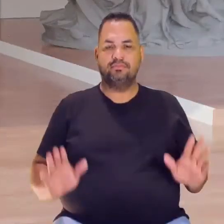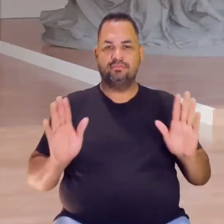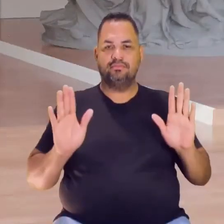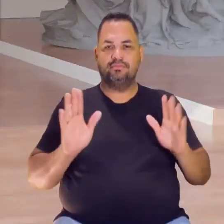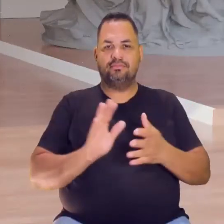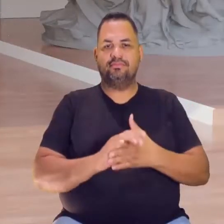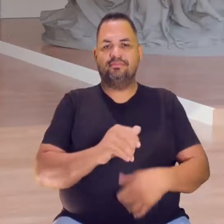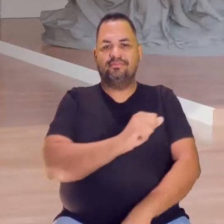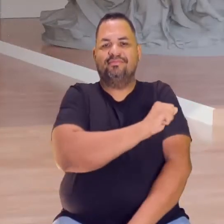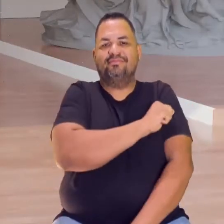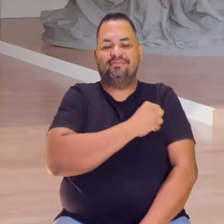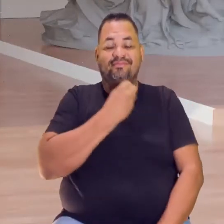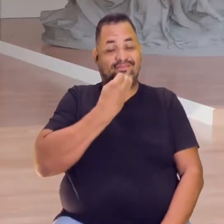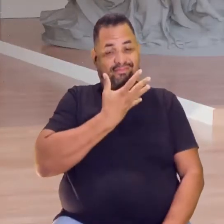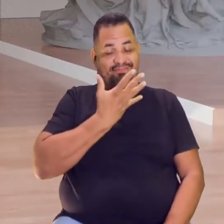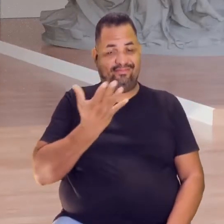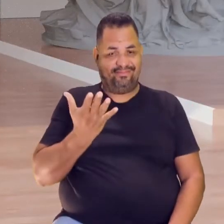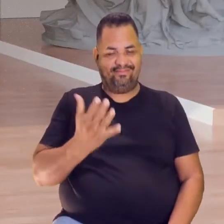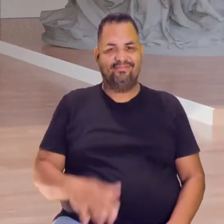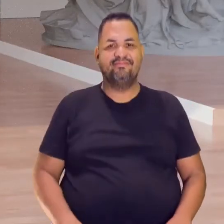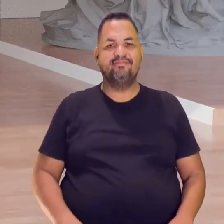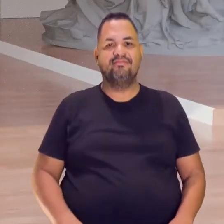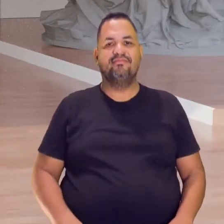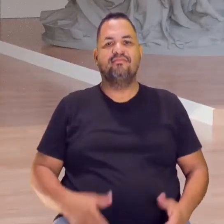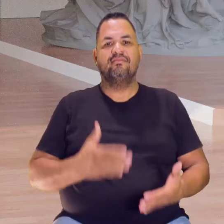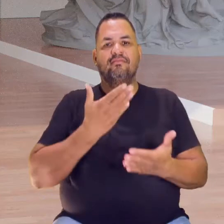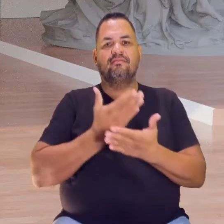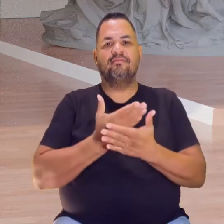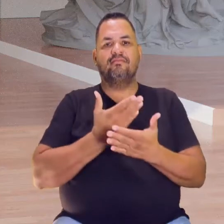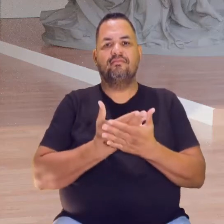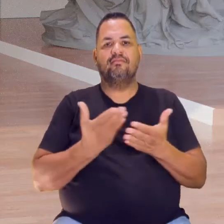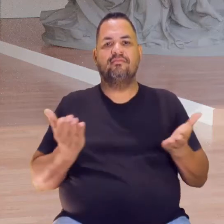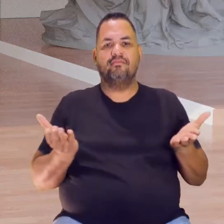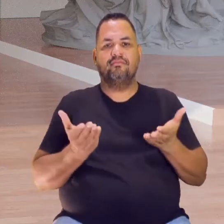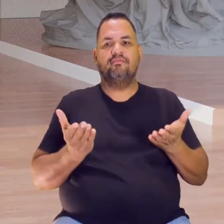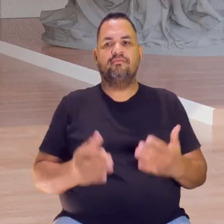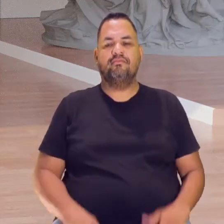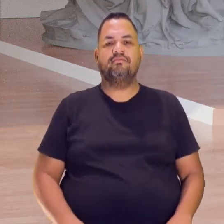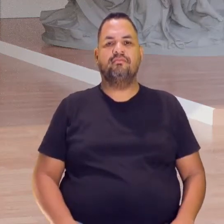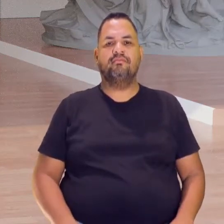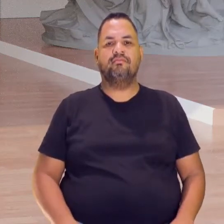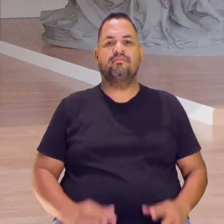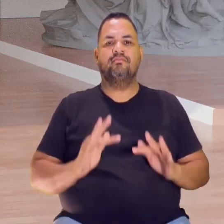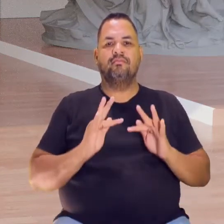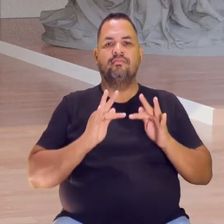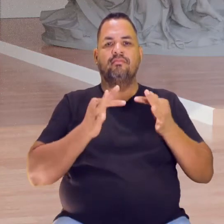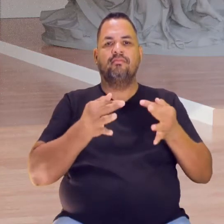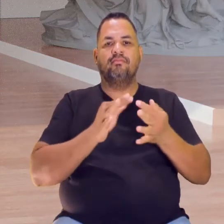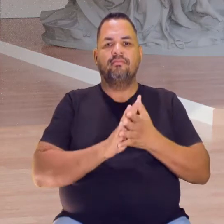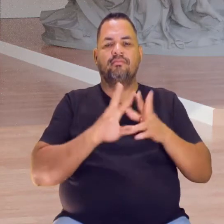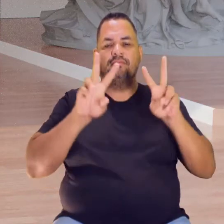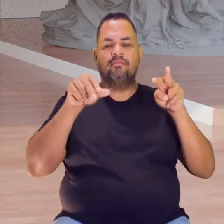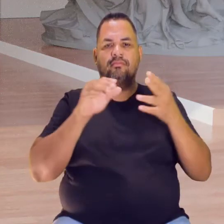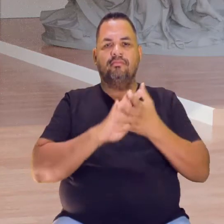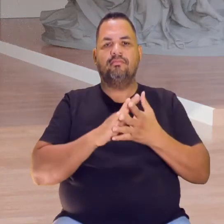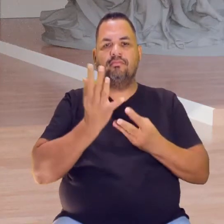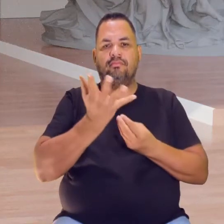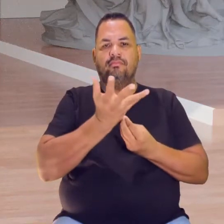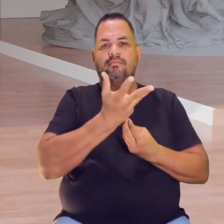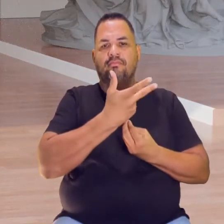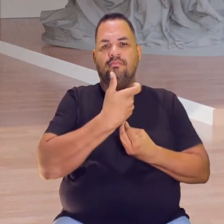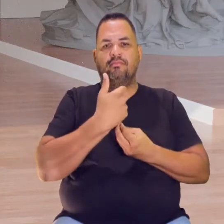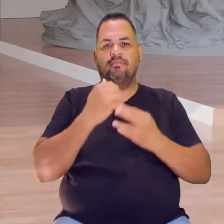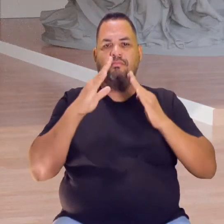Olá, alunos, tudo bem? Nesta nossa aula de hoje, nós vamos fechar com o assunto da arte